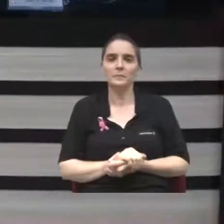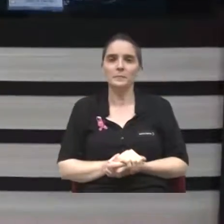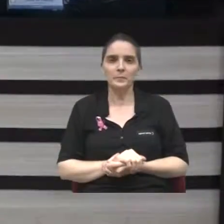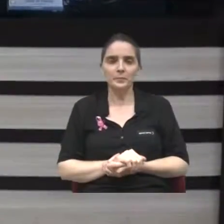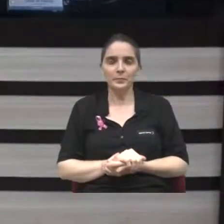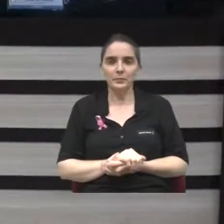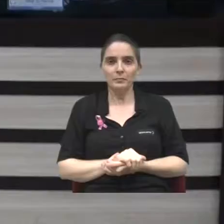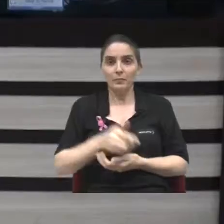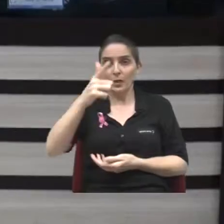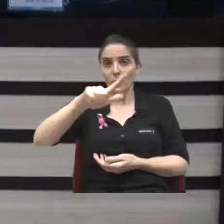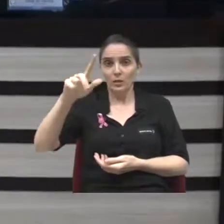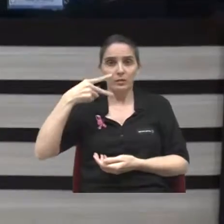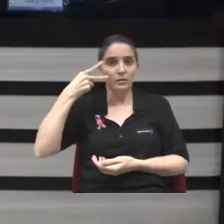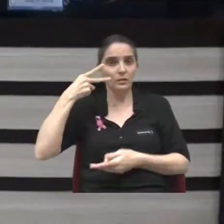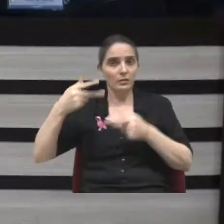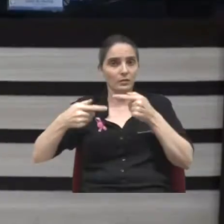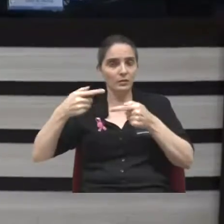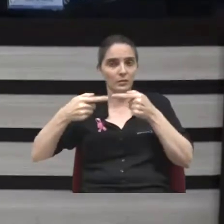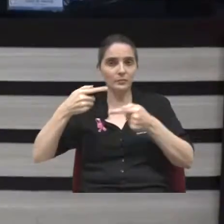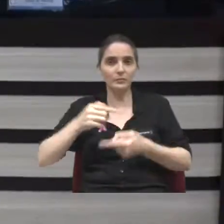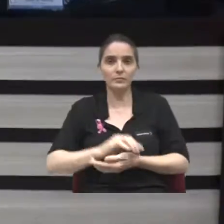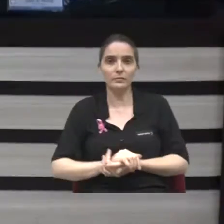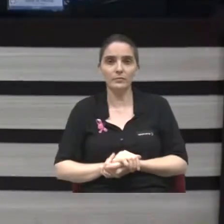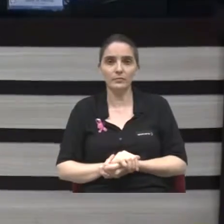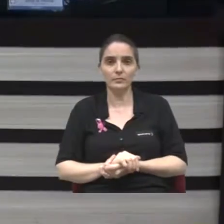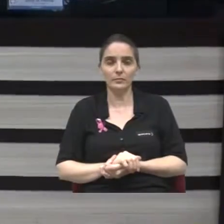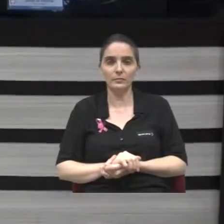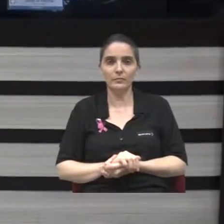vereador deseja discutir o projeto?